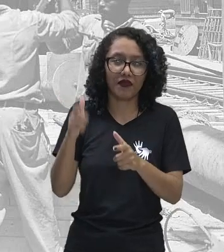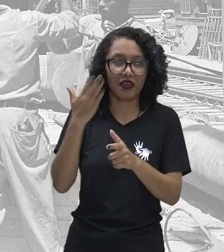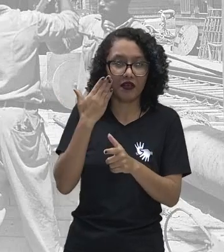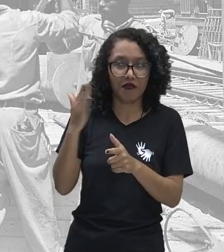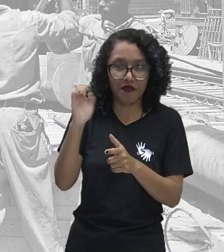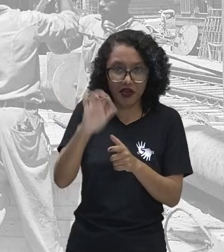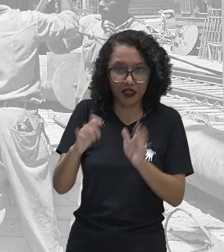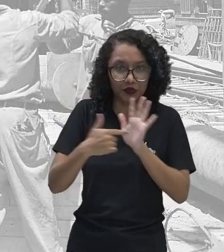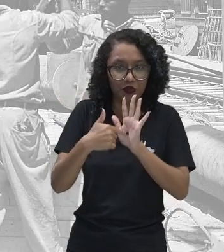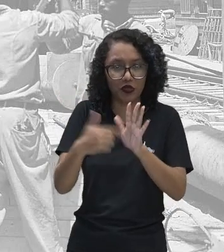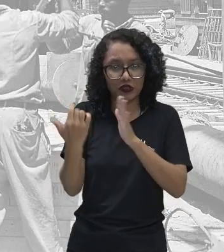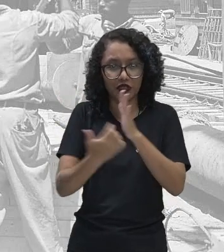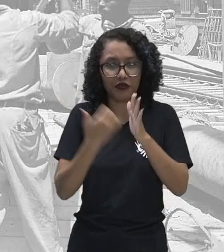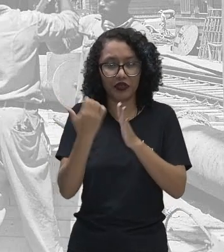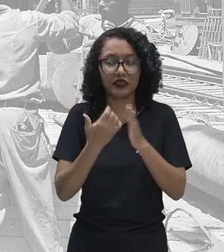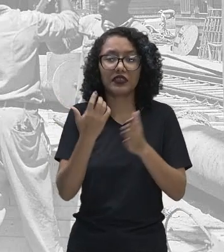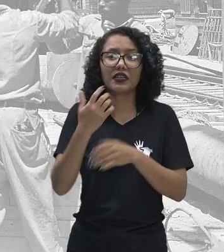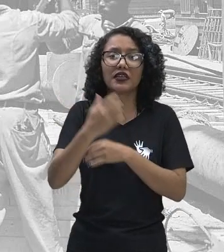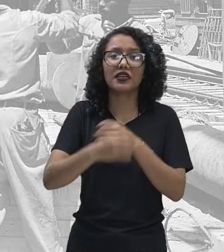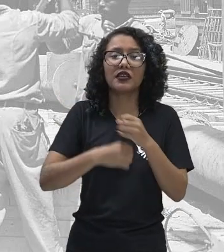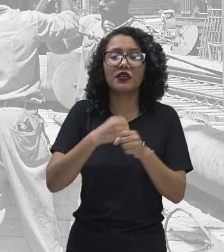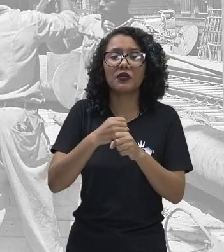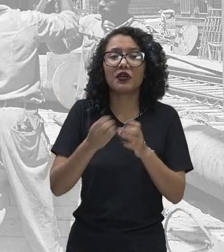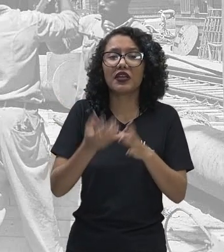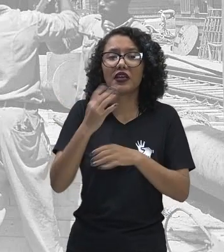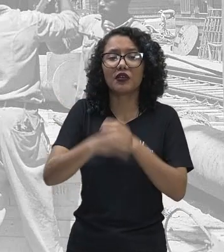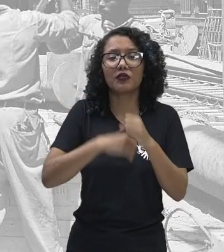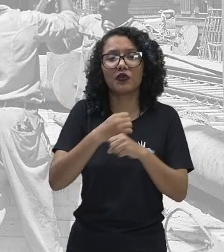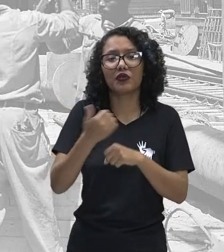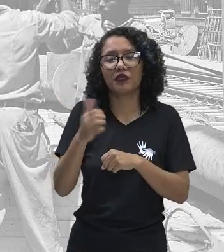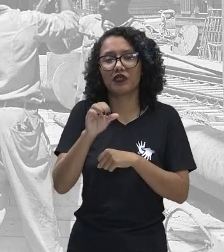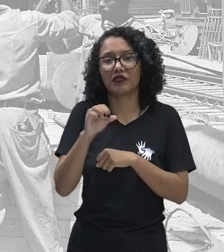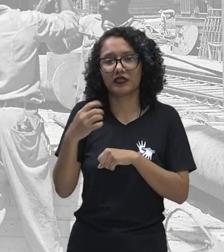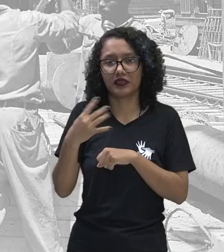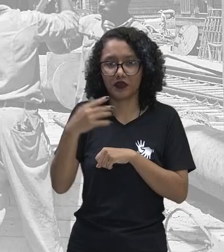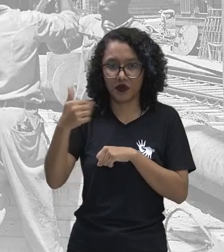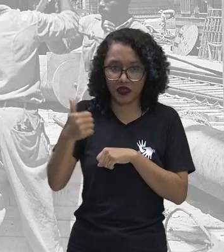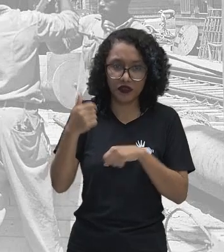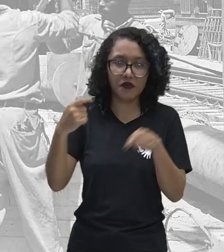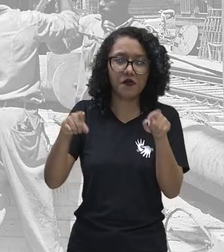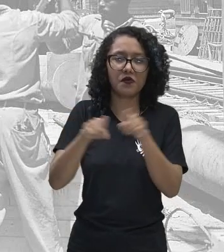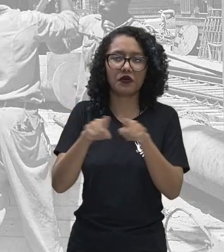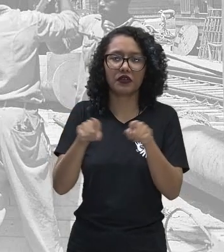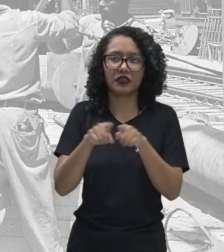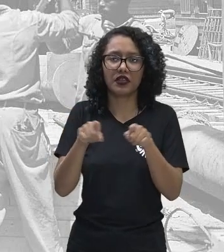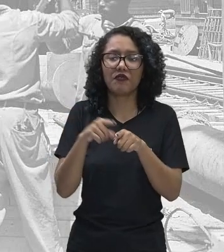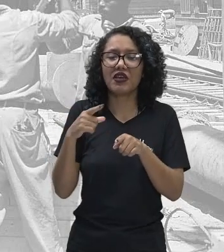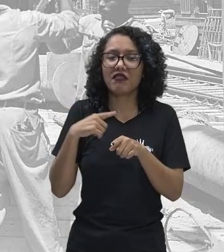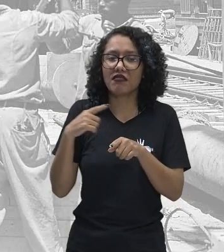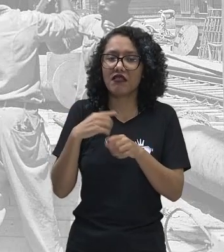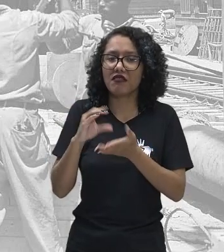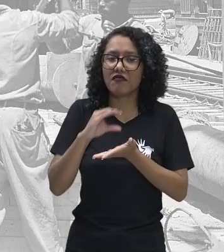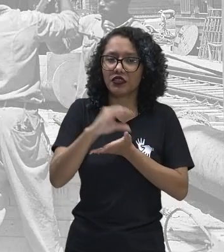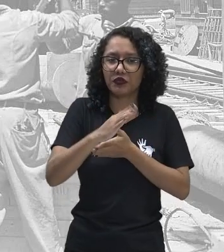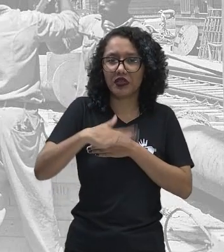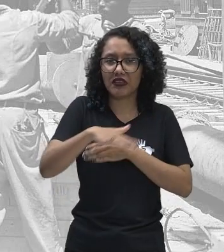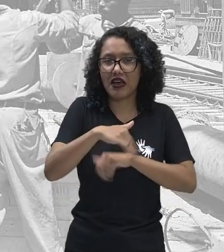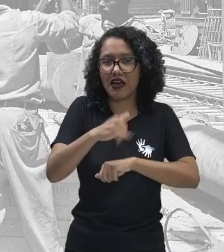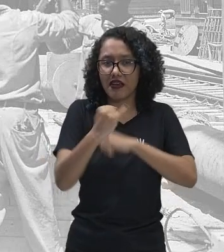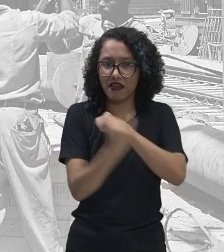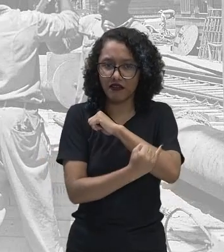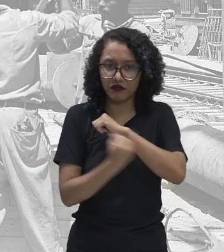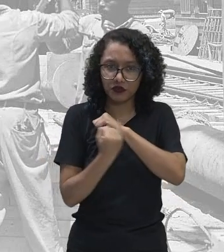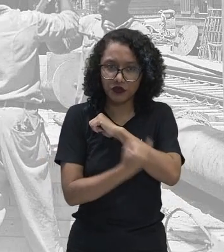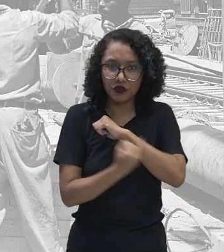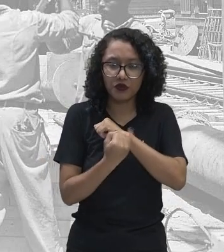que vai ocorrer em 1941. E também haverá o investimento em infraestrutura,